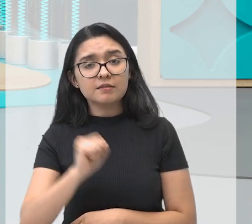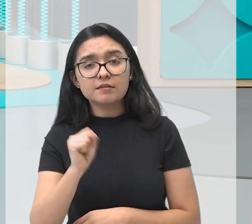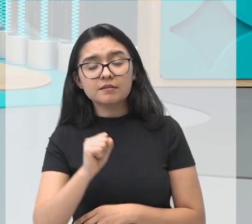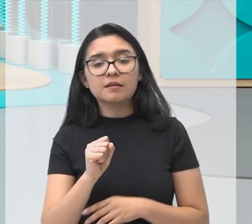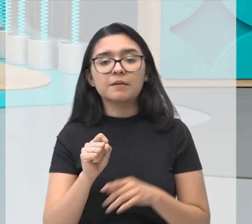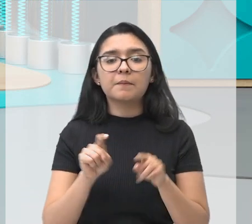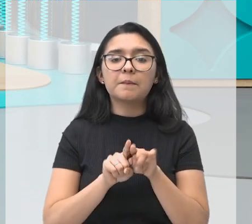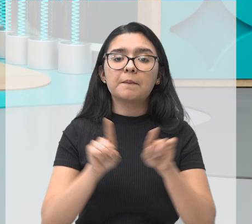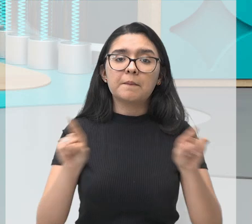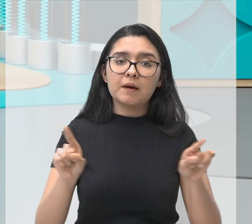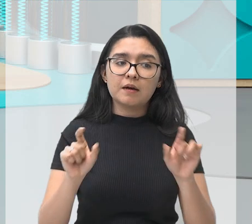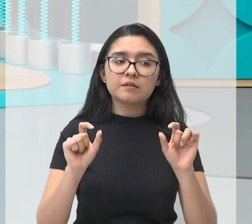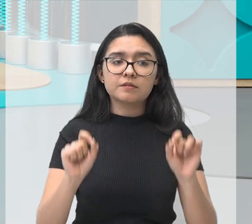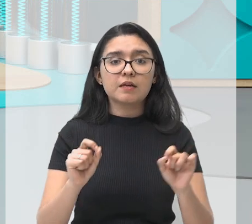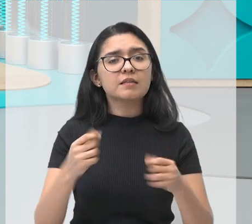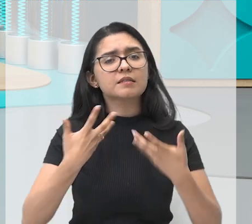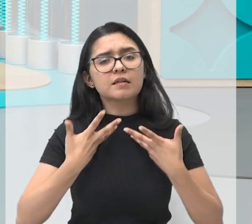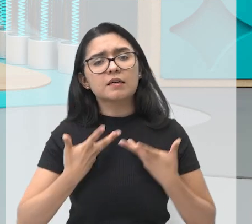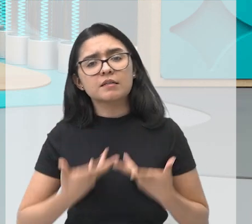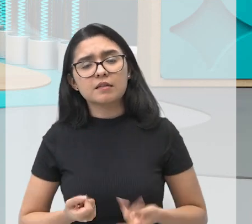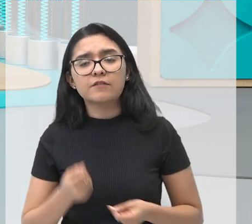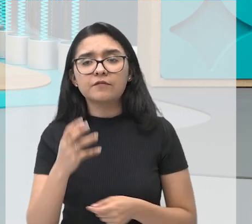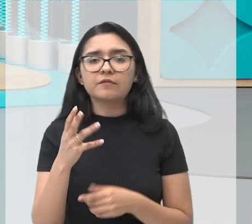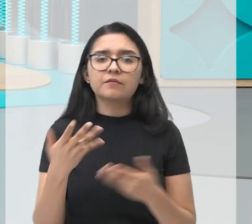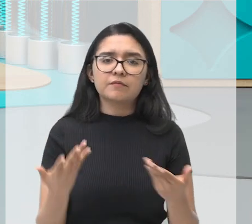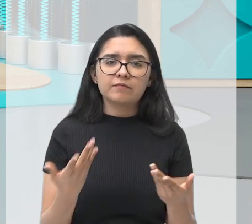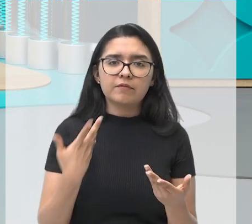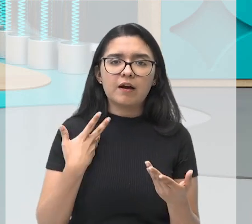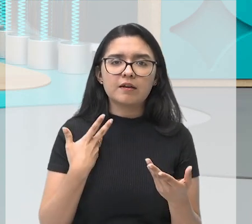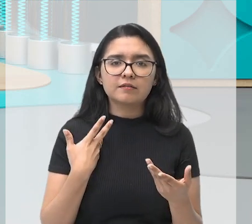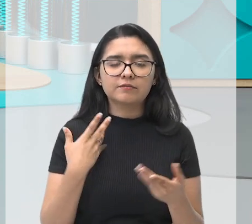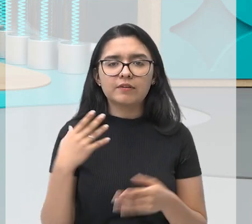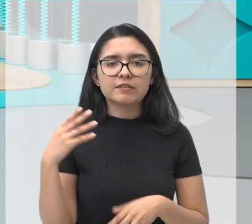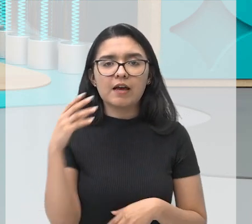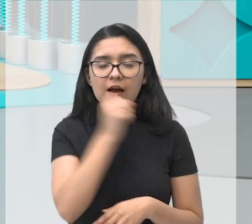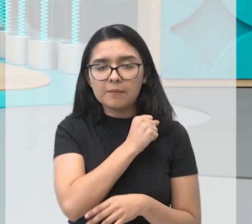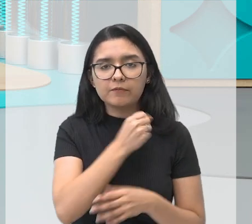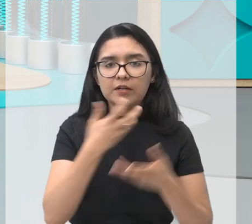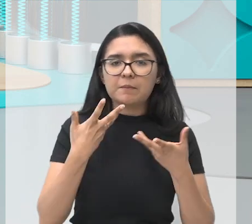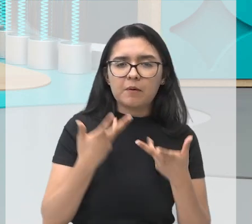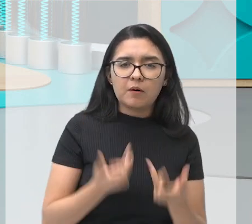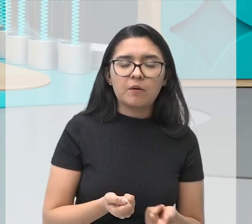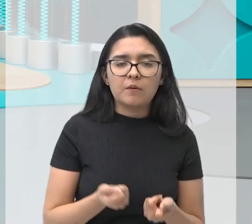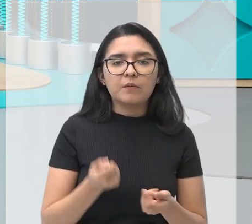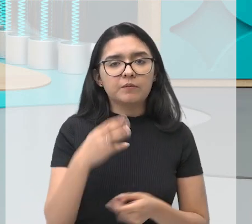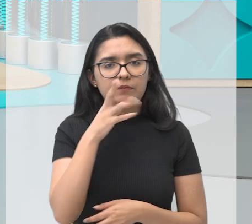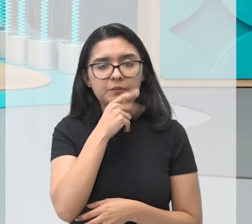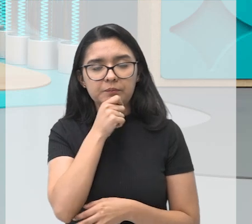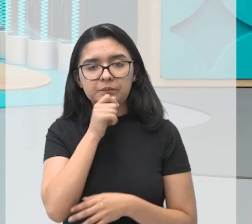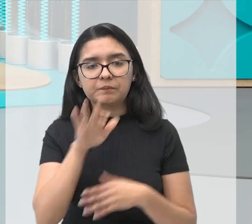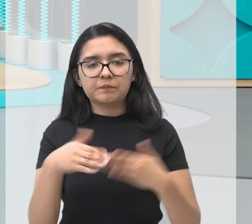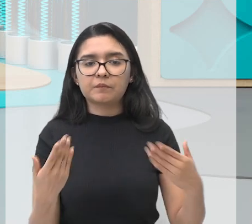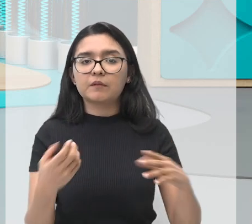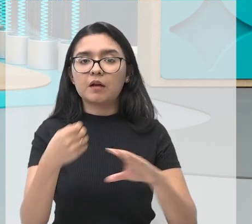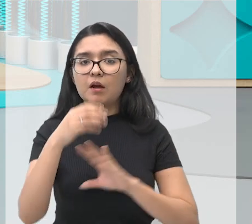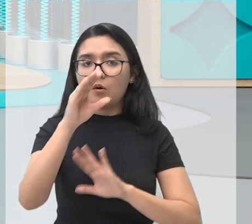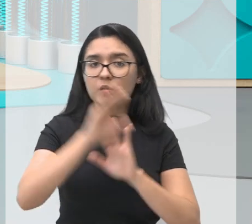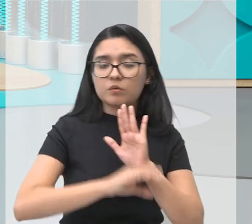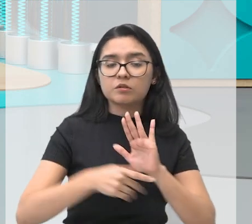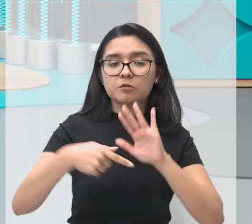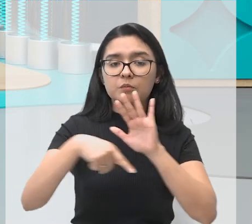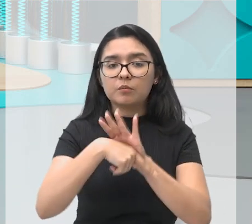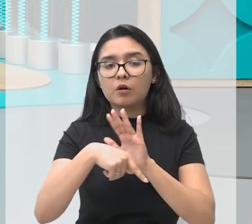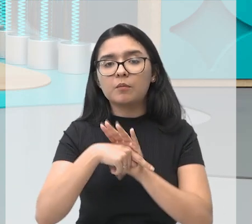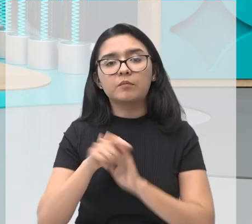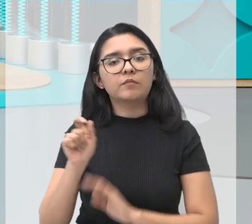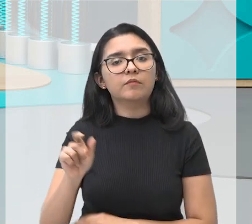se sentir cansado. Porém, esse cansaço vai demorar um pouquinho mais a chegar. Quando a gente olha, essa é só a definição de